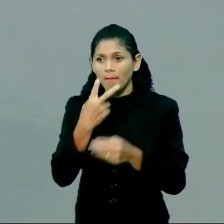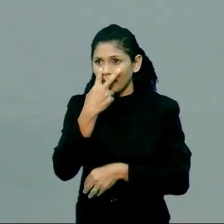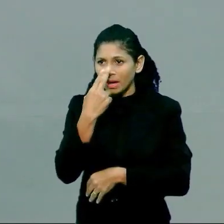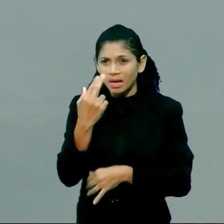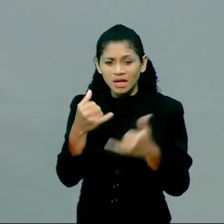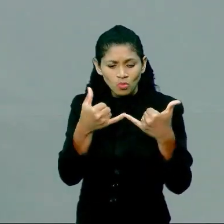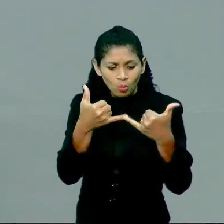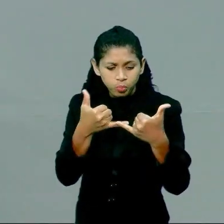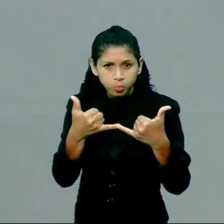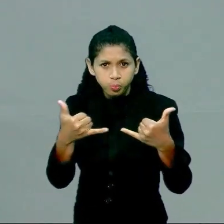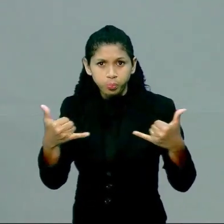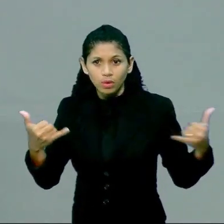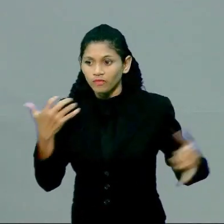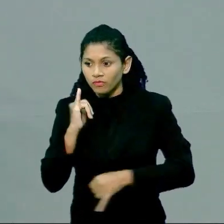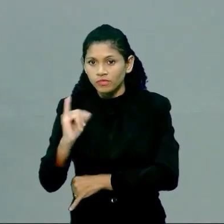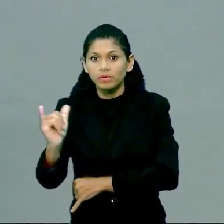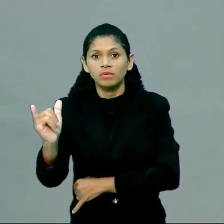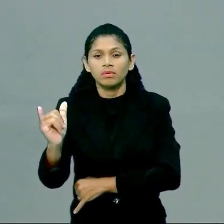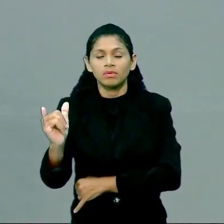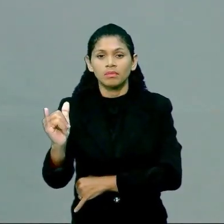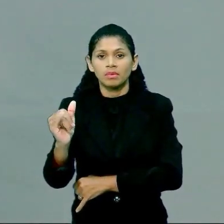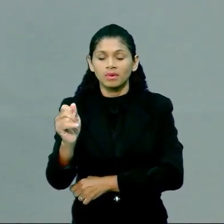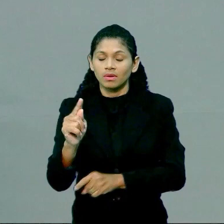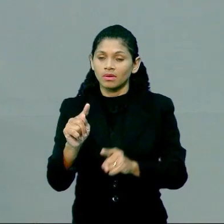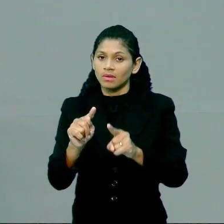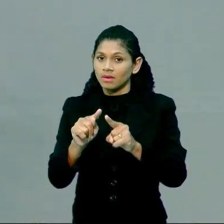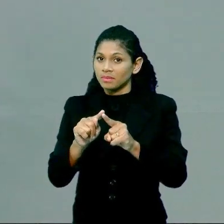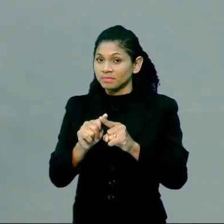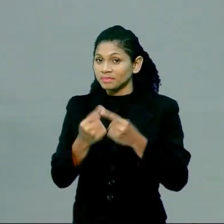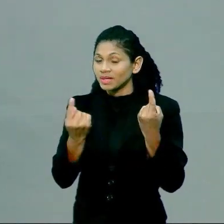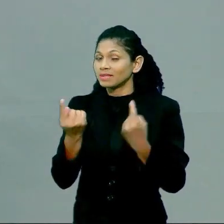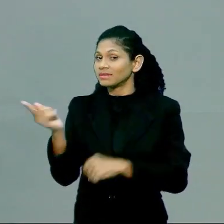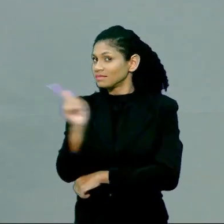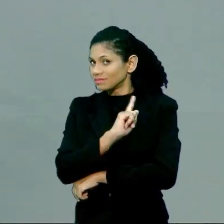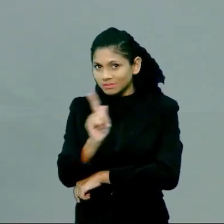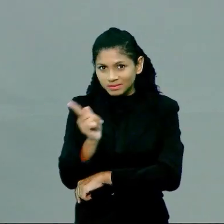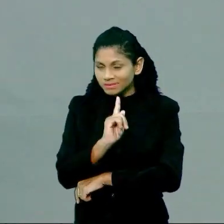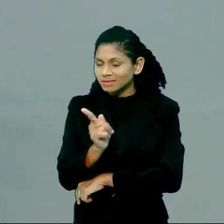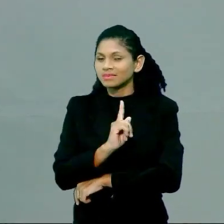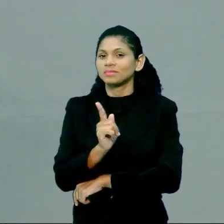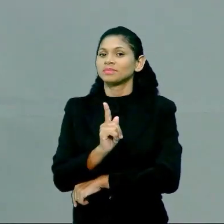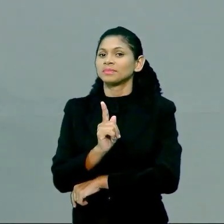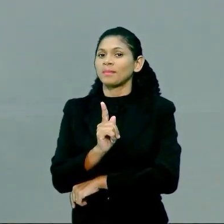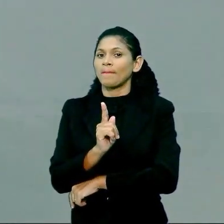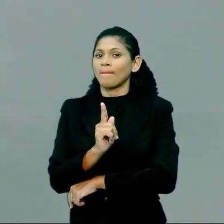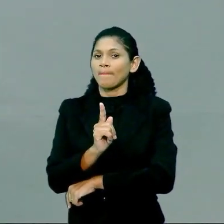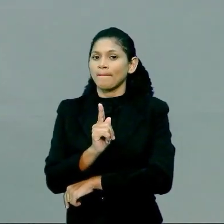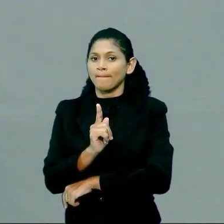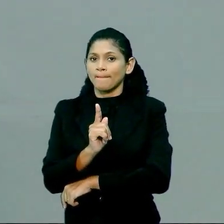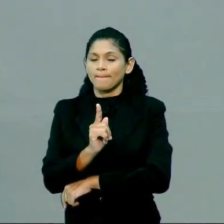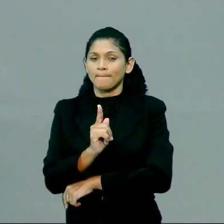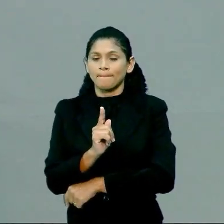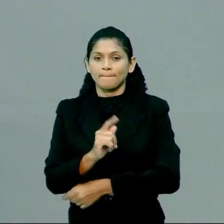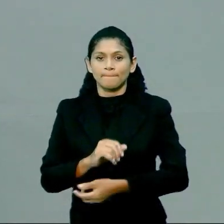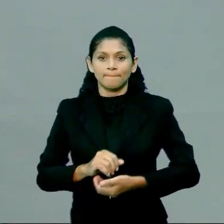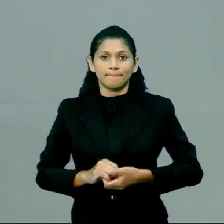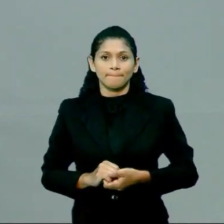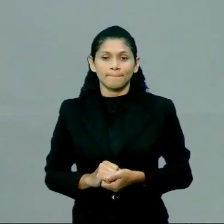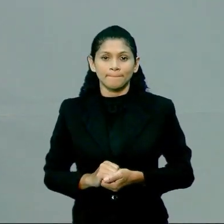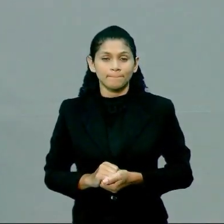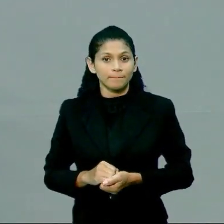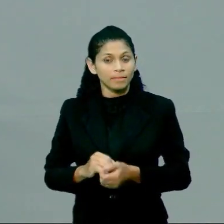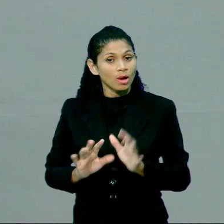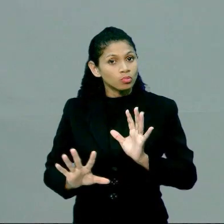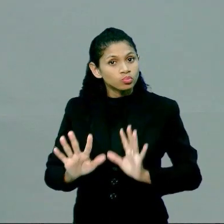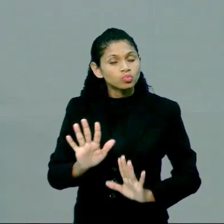tensão de estar bem nervoso, agitado. Mas eu não, tensões na língua espanhola, eu não sei. A não ser que seja a mesma coisa. Aí